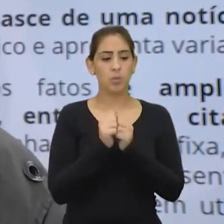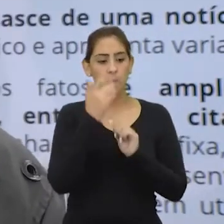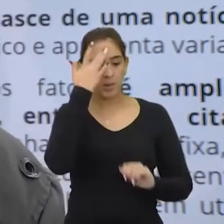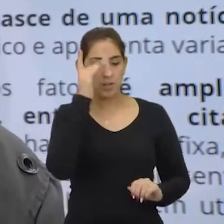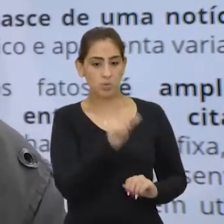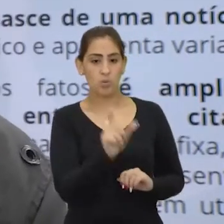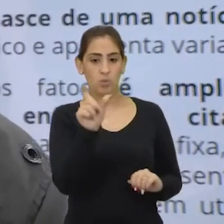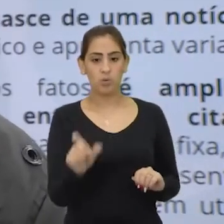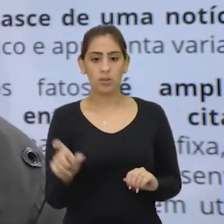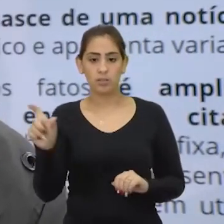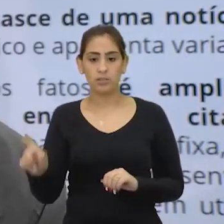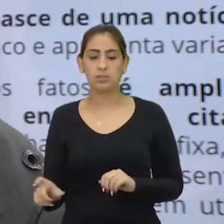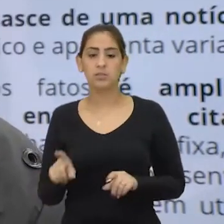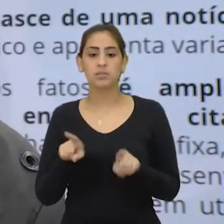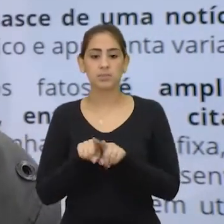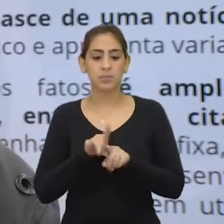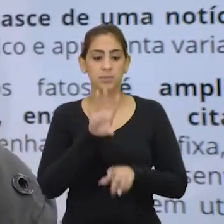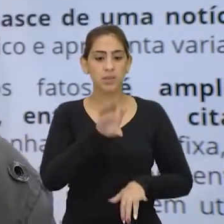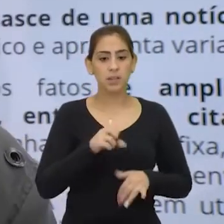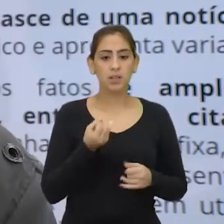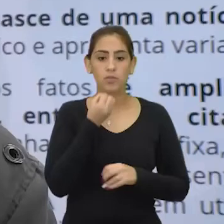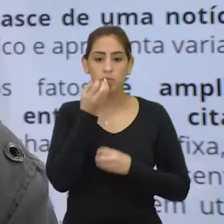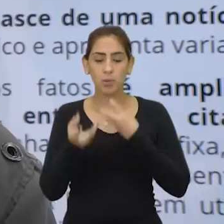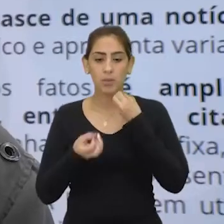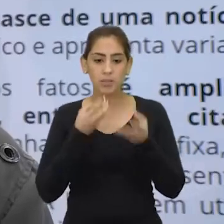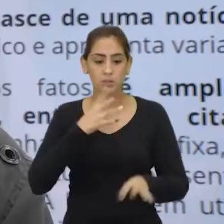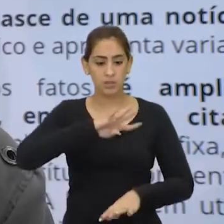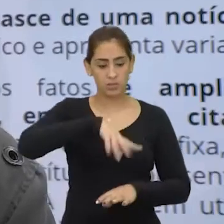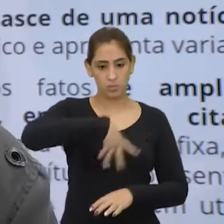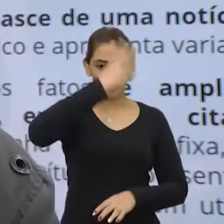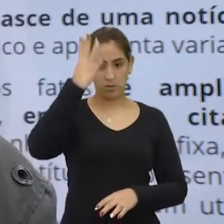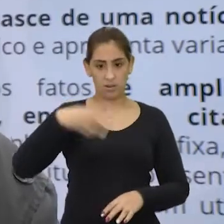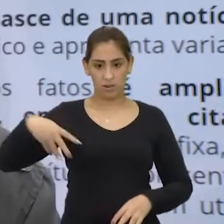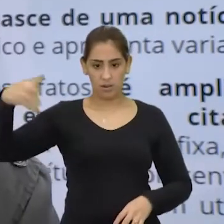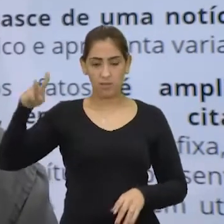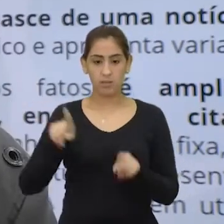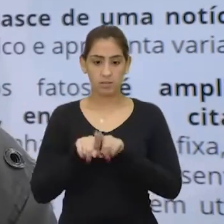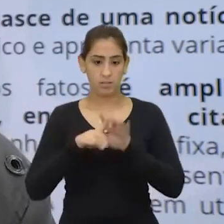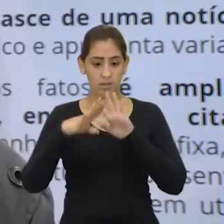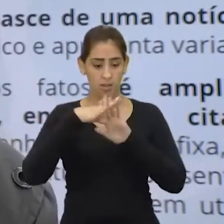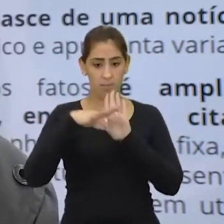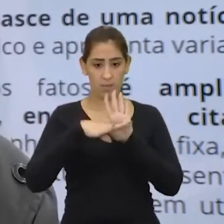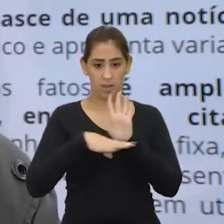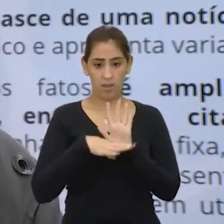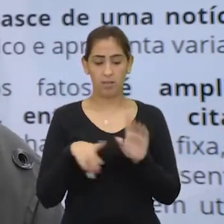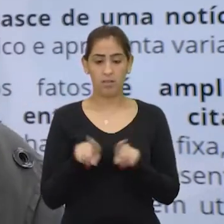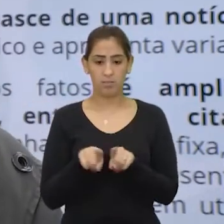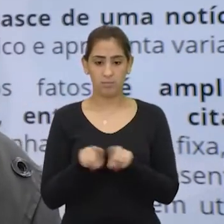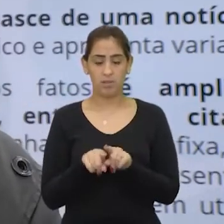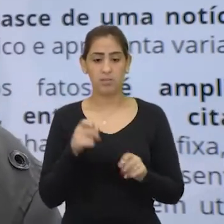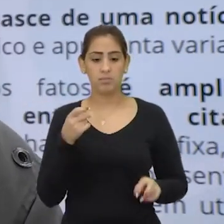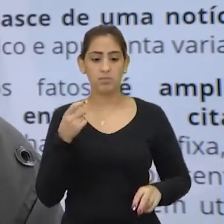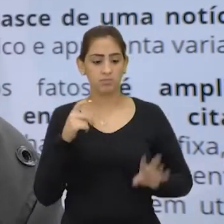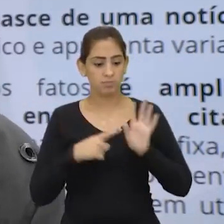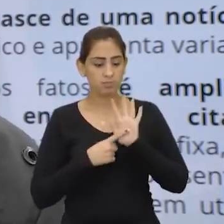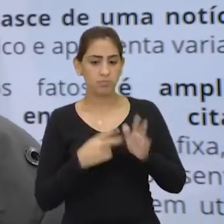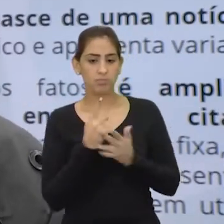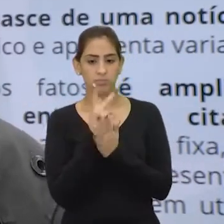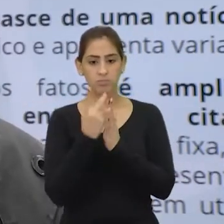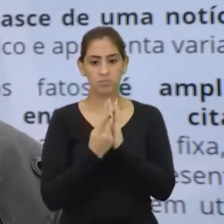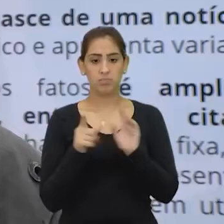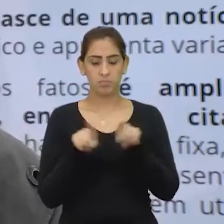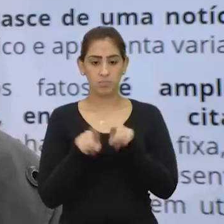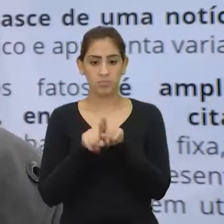pessoas, buscando informações através de gráficos, através de tabelas, ilustrações e vendo todos os